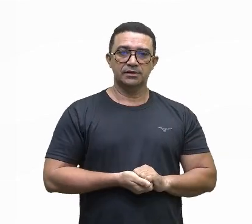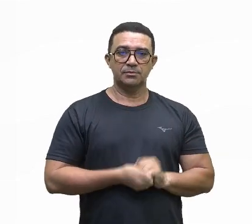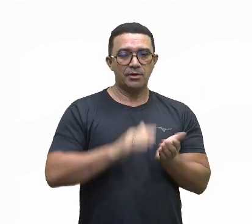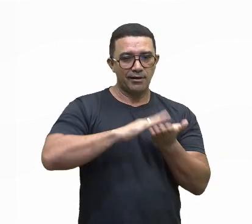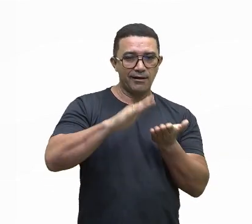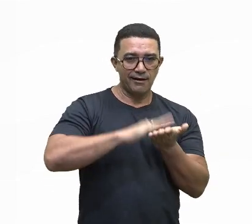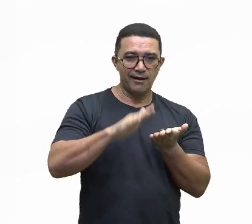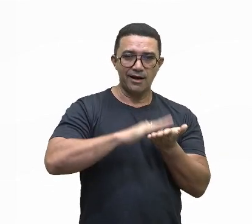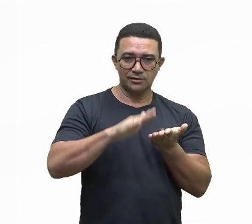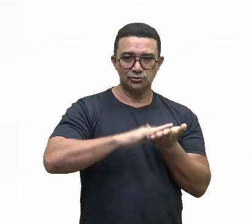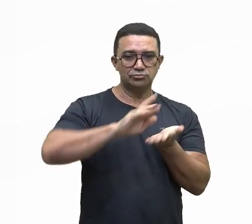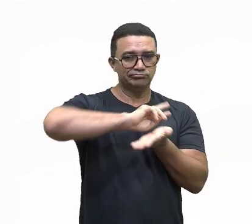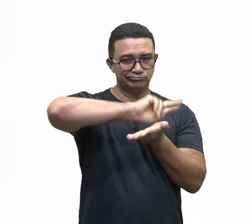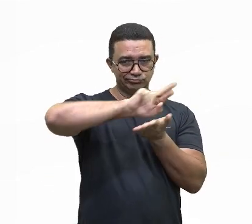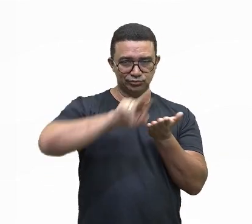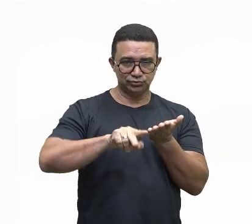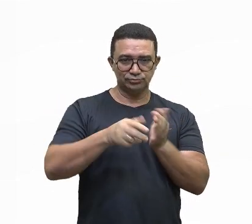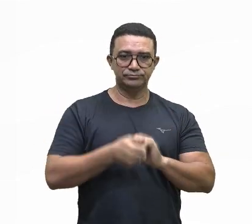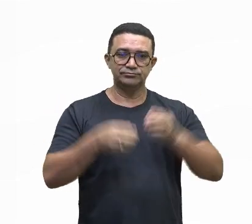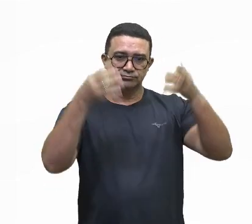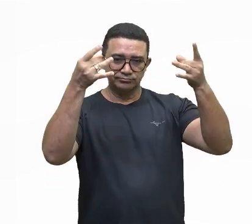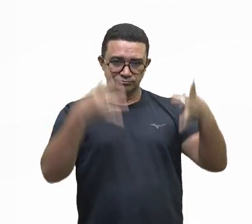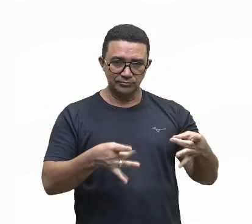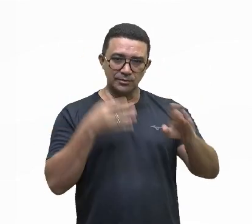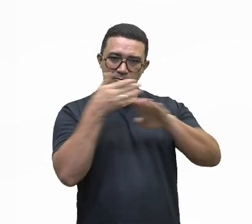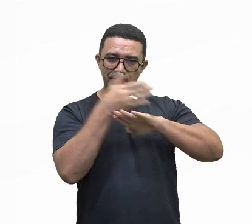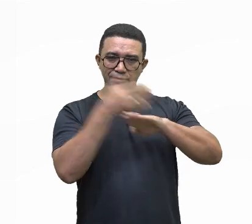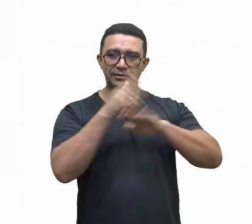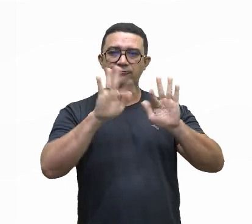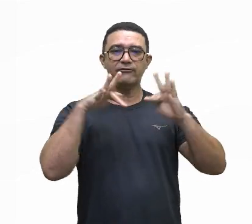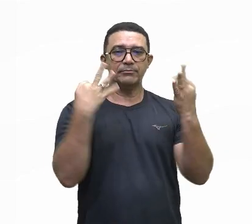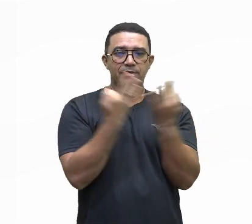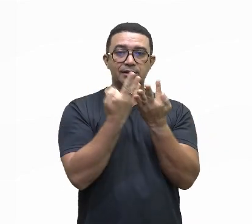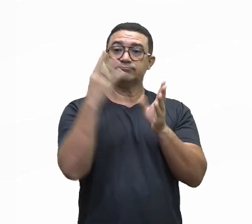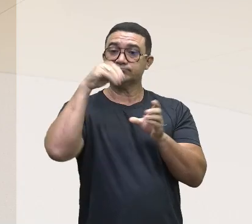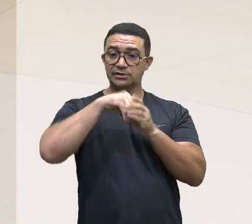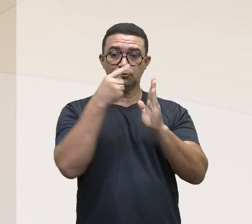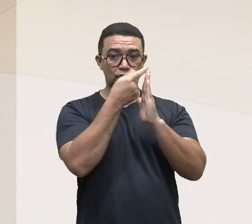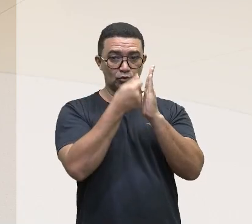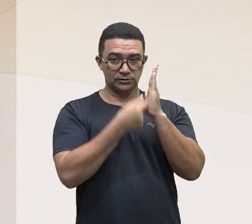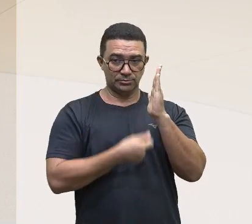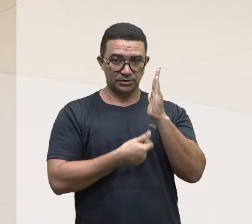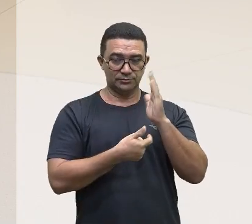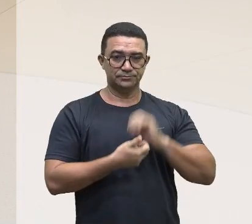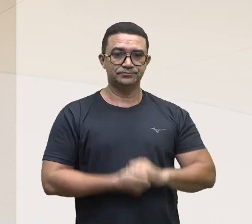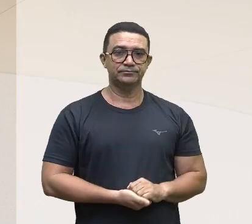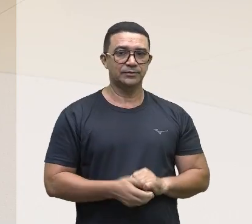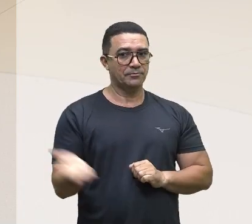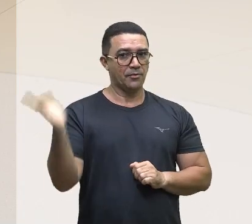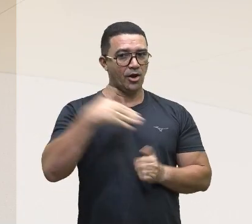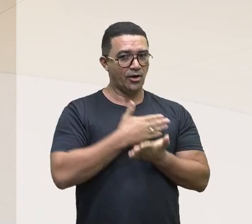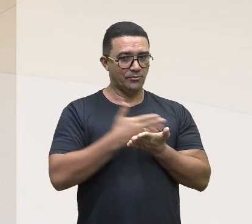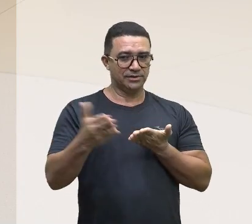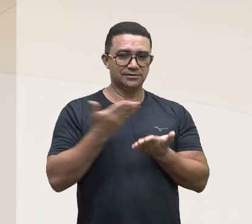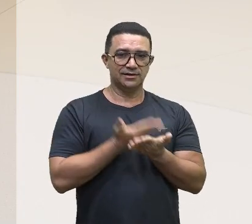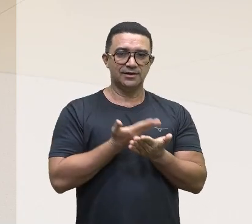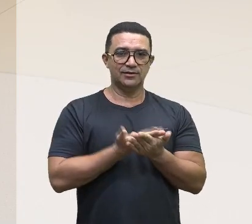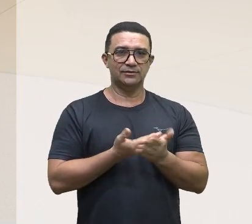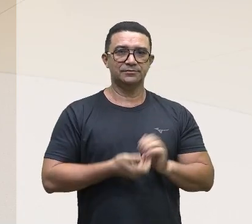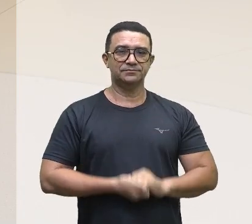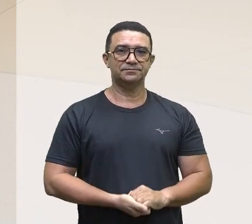eventuais e extraordinárias. Detalhamento, participação da família no orçamento. Então vamos dar início à nossa aula.